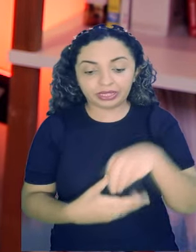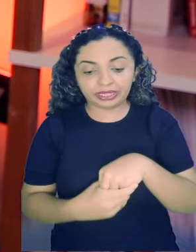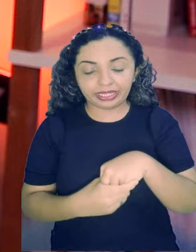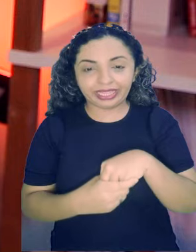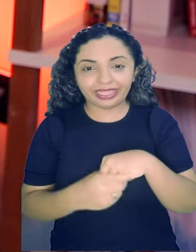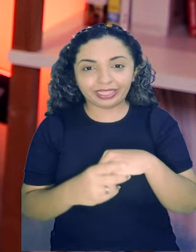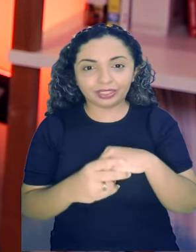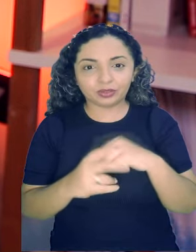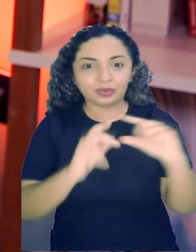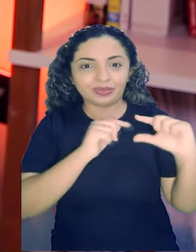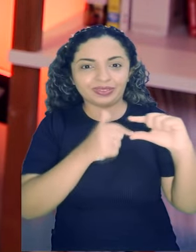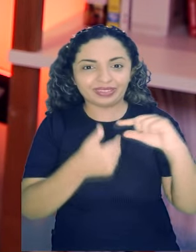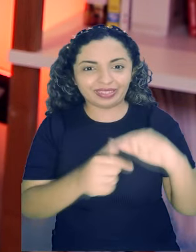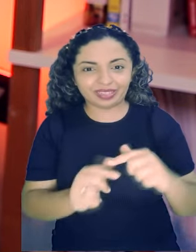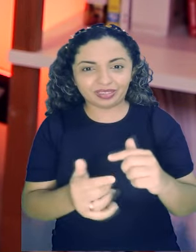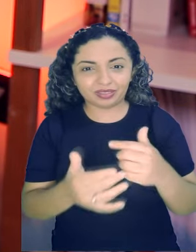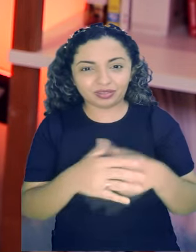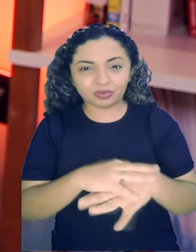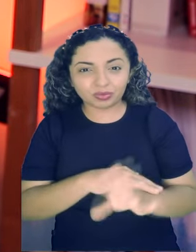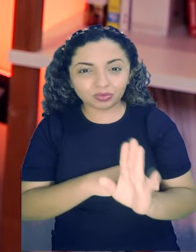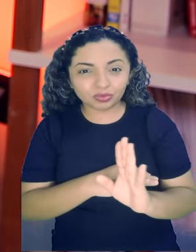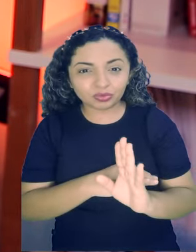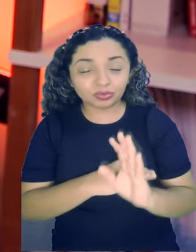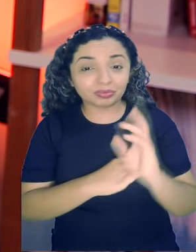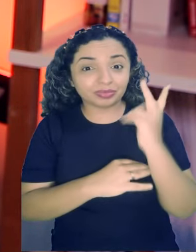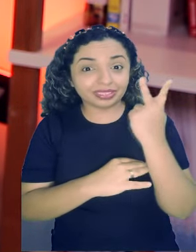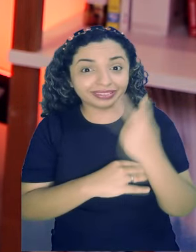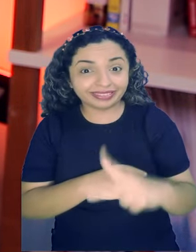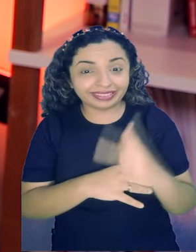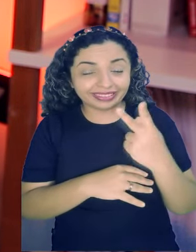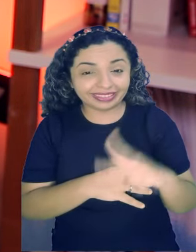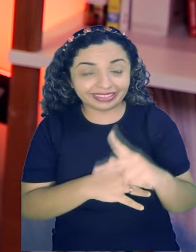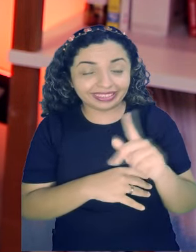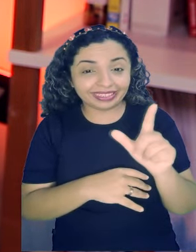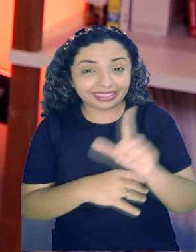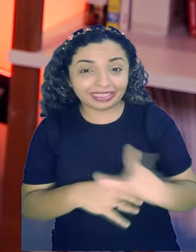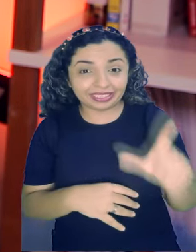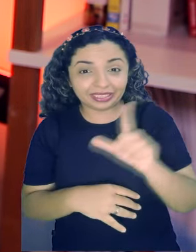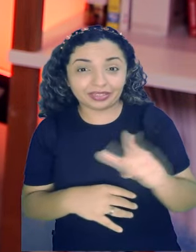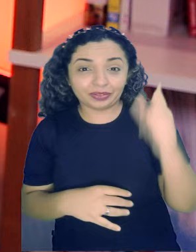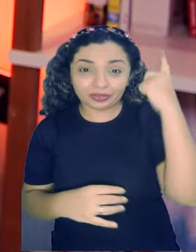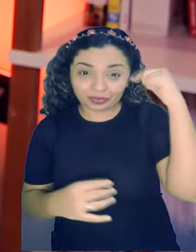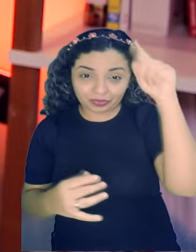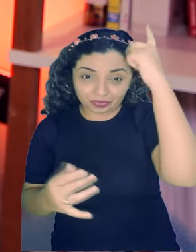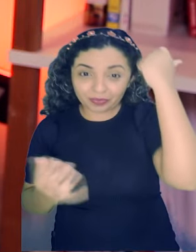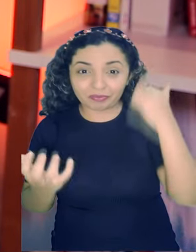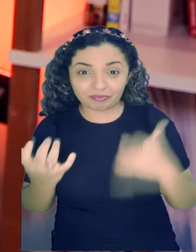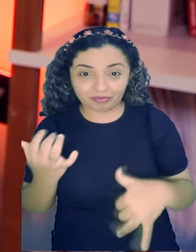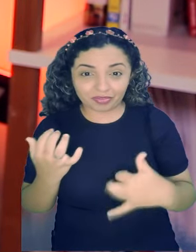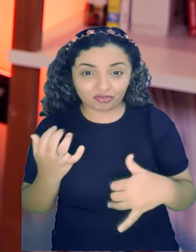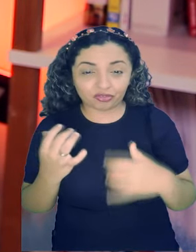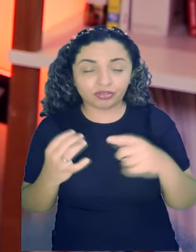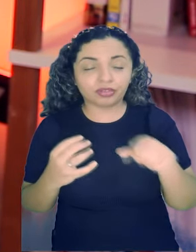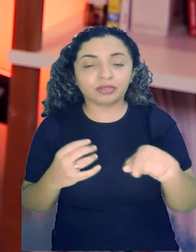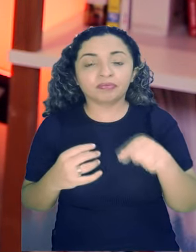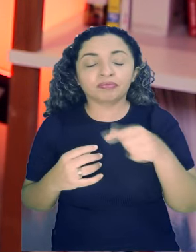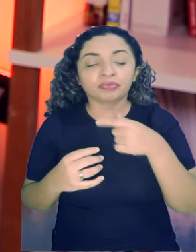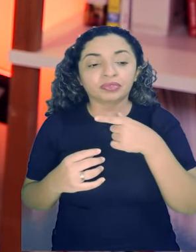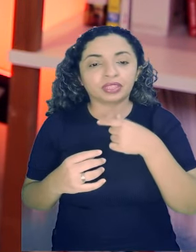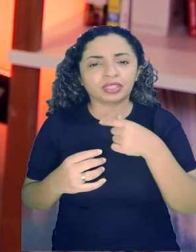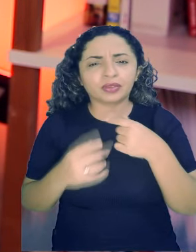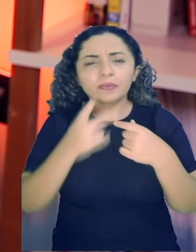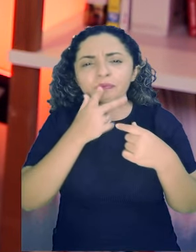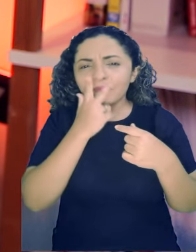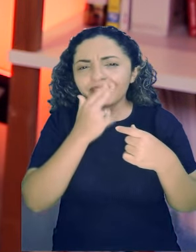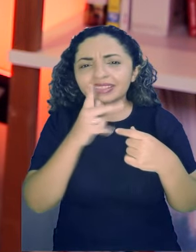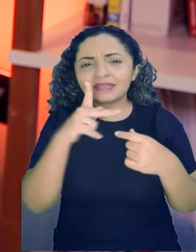uma tradição muito grande da literatura latino-americana, especialmente da literatura mexicana, e mais especialmente ainda de Pedro